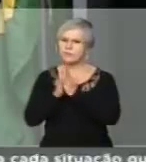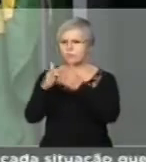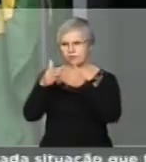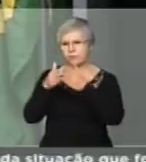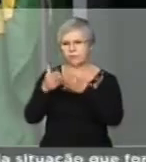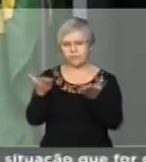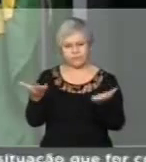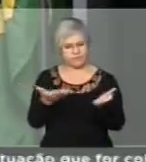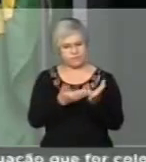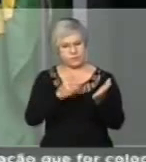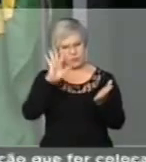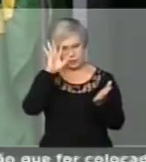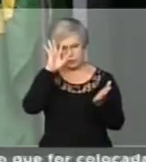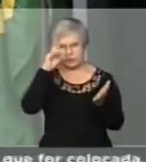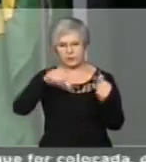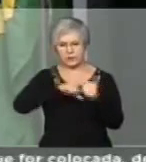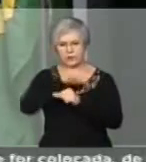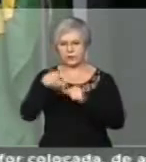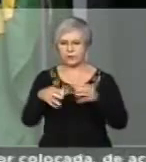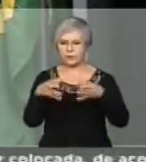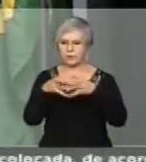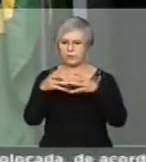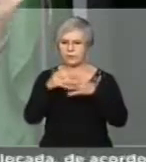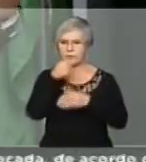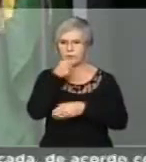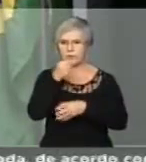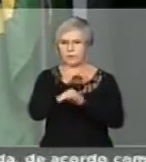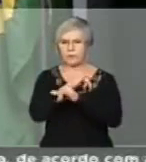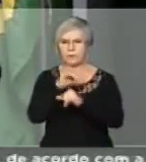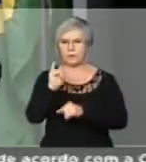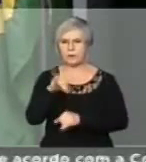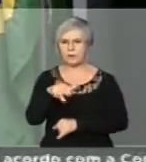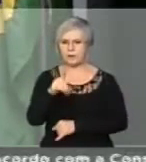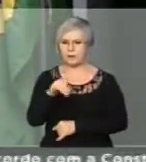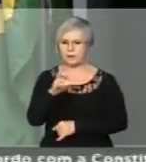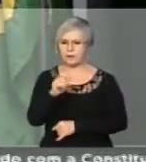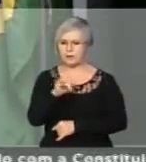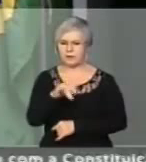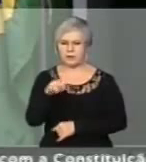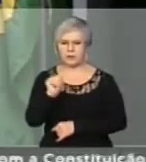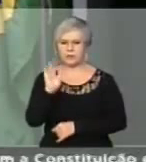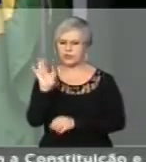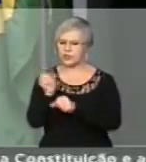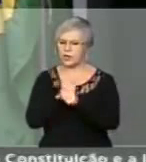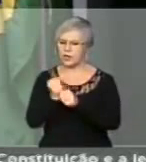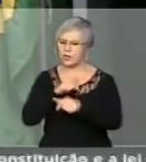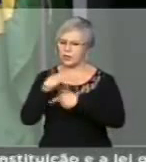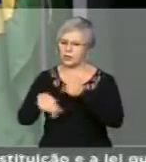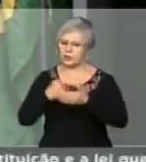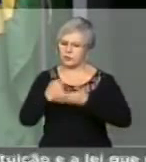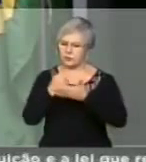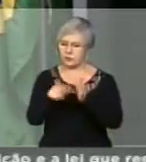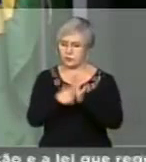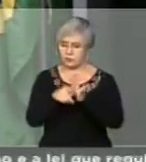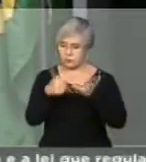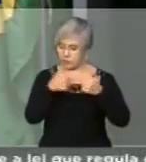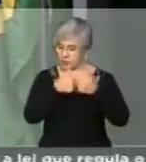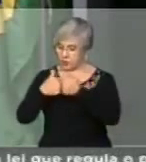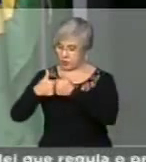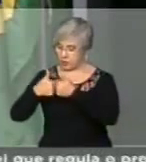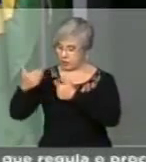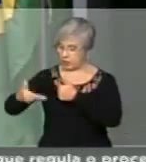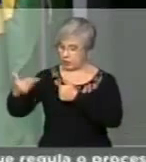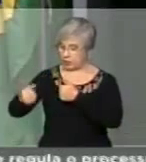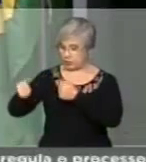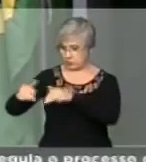a decisão da mudança do setor de imprensa, que há anos acompanha os trabalhos aqui lá na lateral do plenário